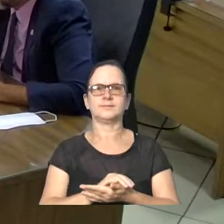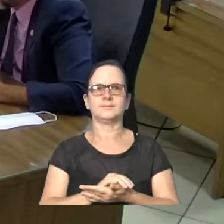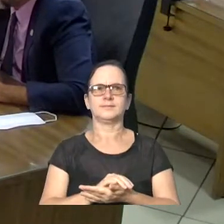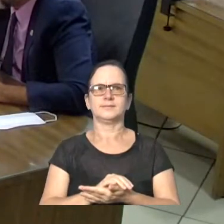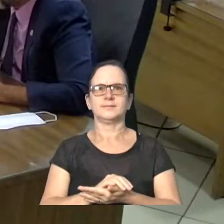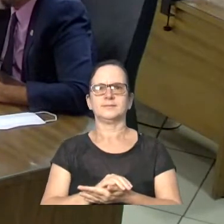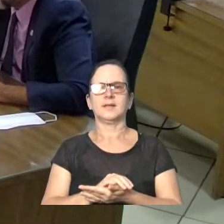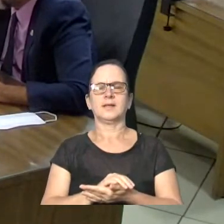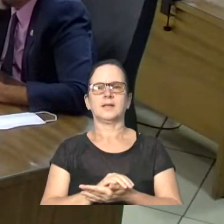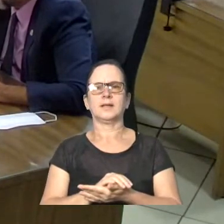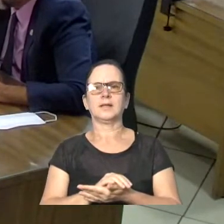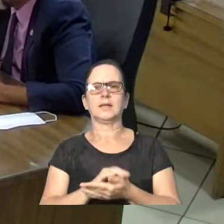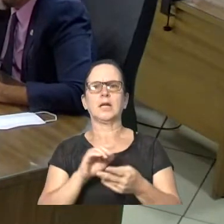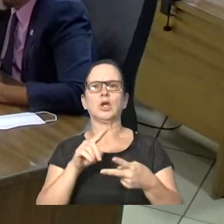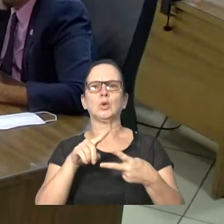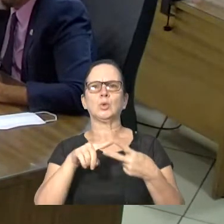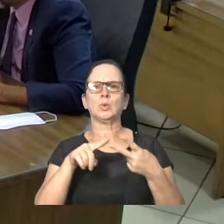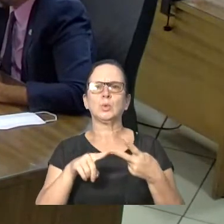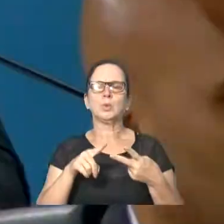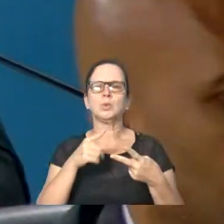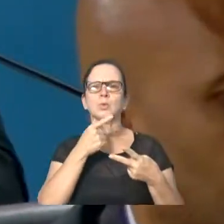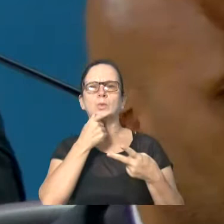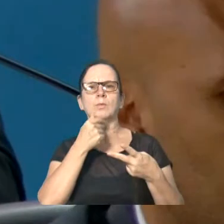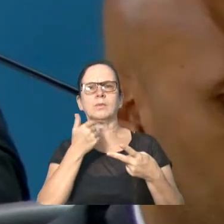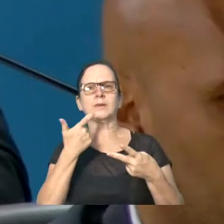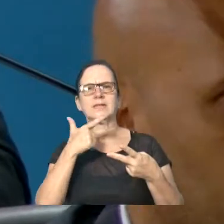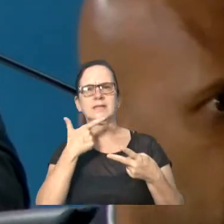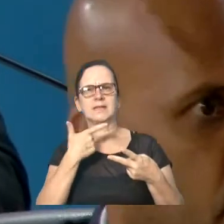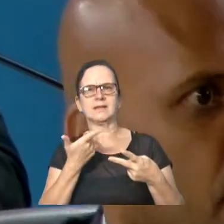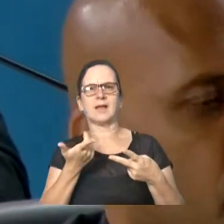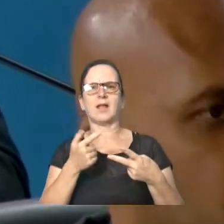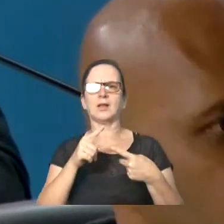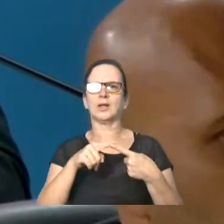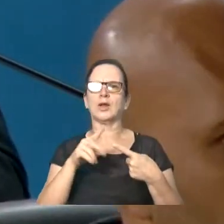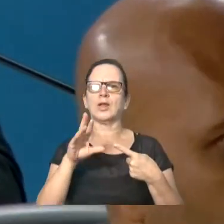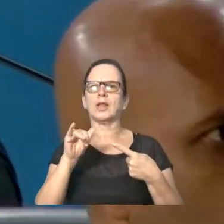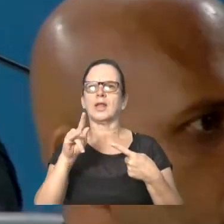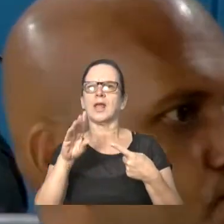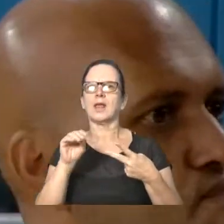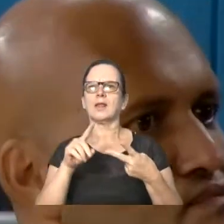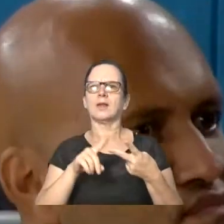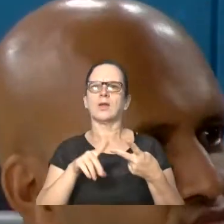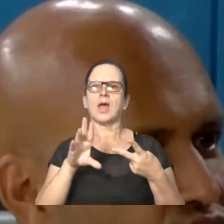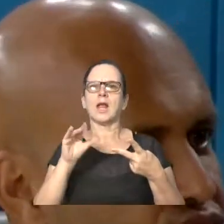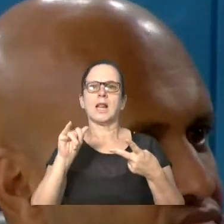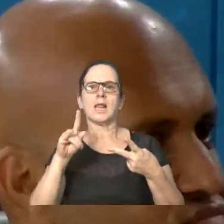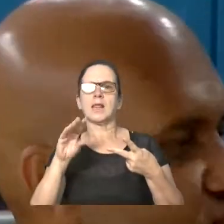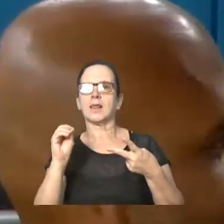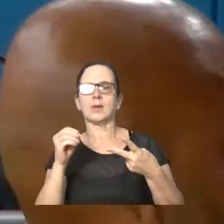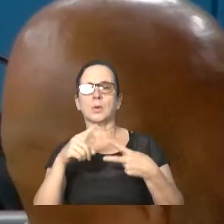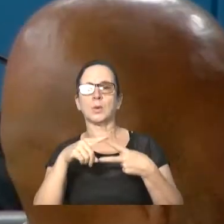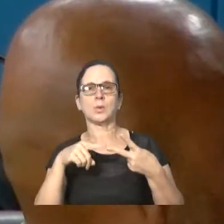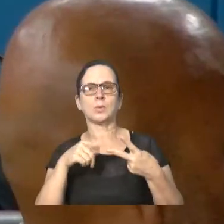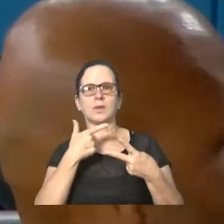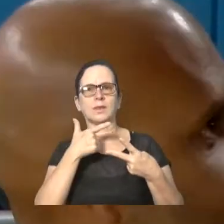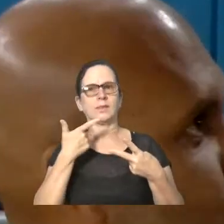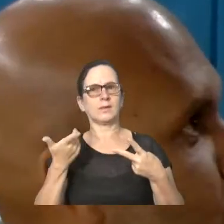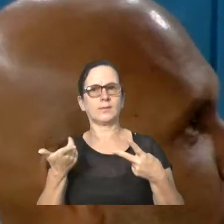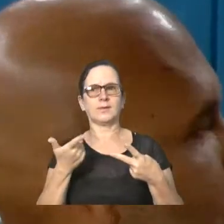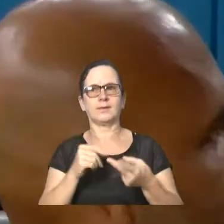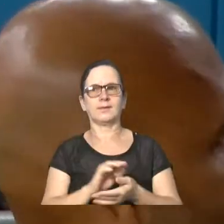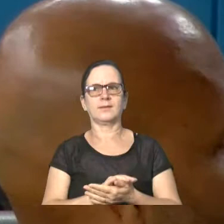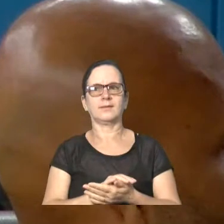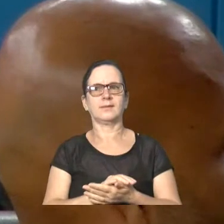jeito. Sérgio, dois caras engraçados aqui nessa Câmara é Vossa Excelência e o Alessandro. São dois vereadores